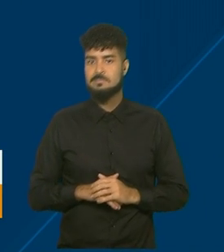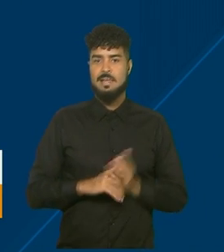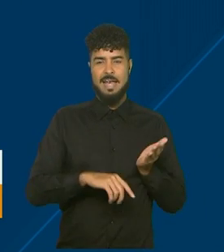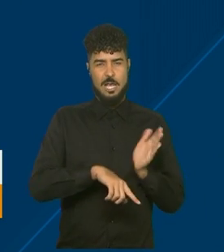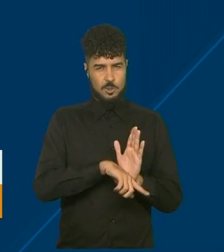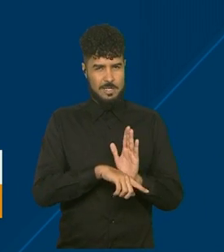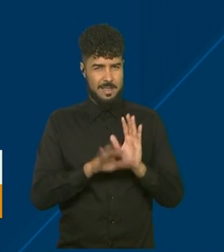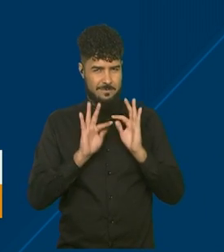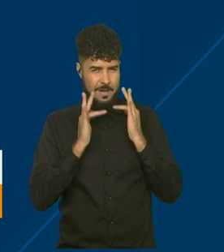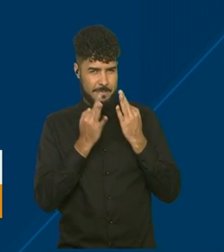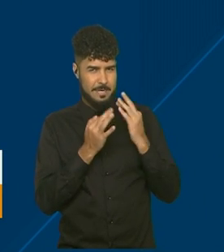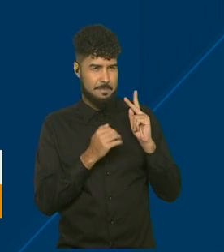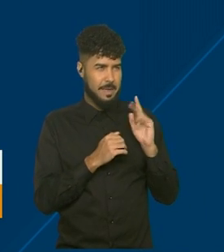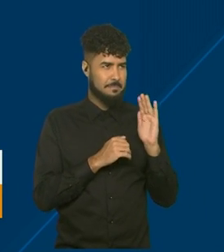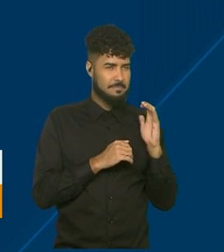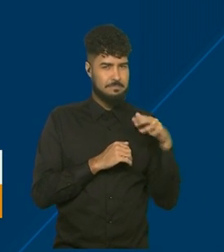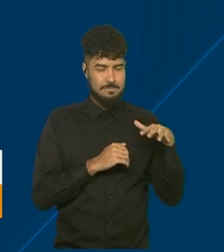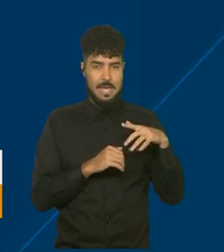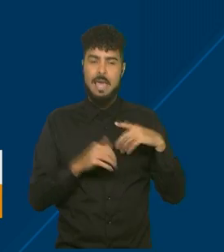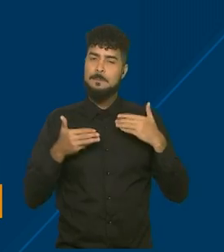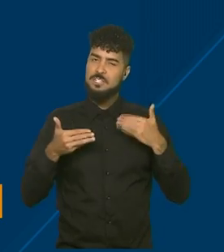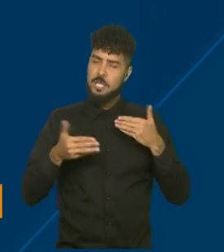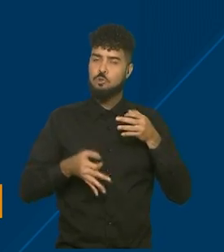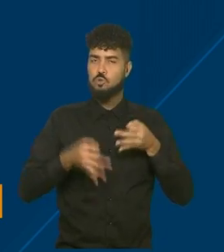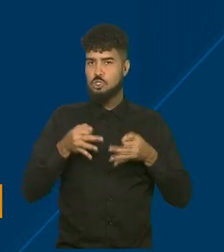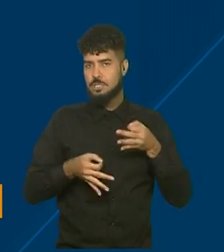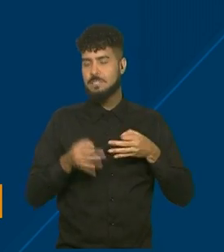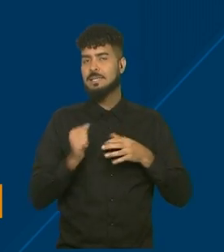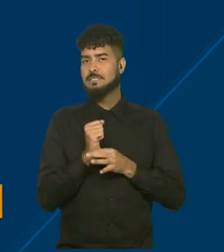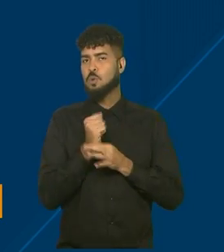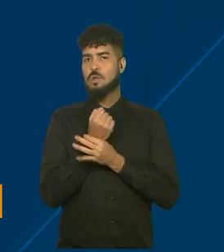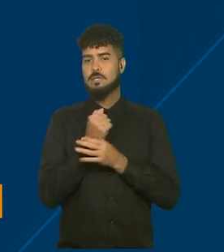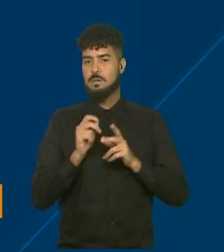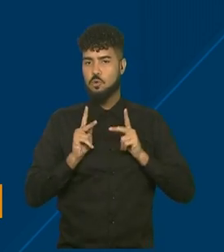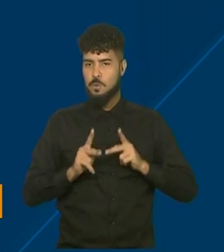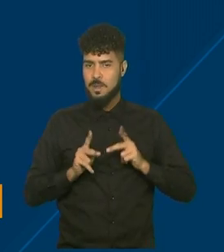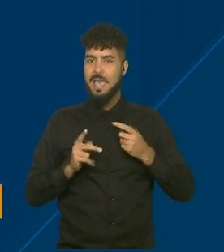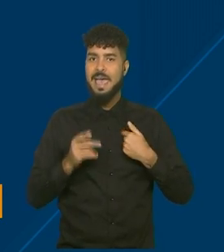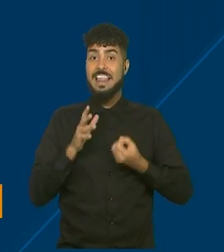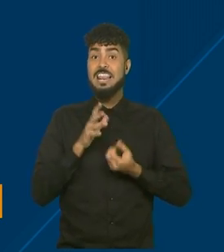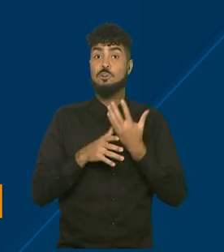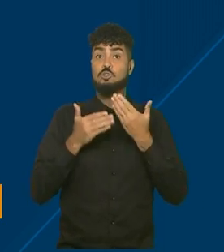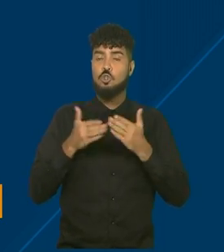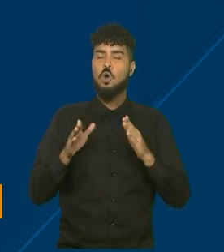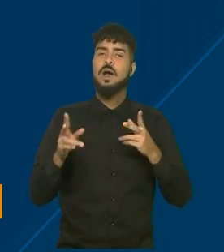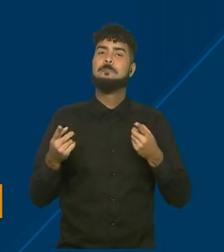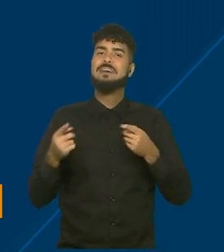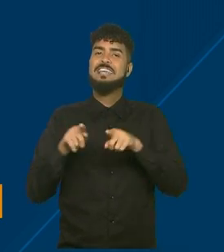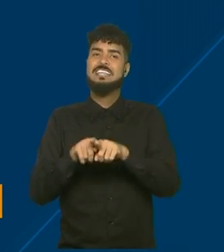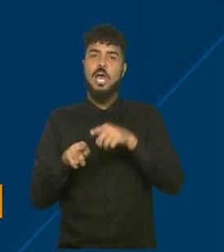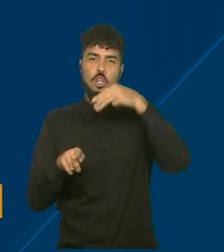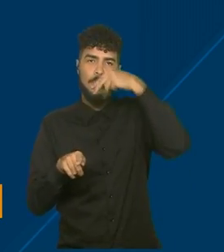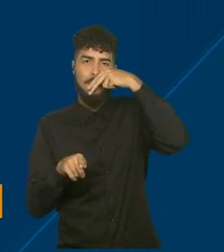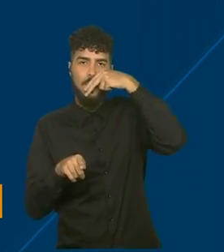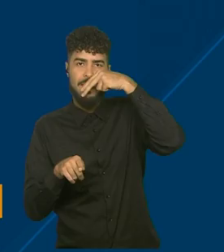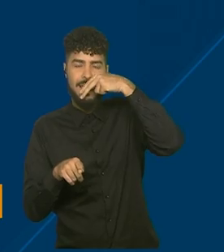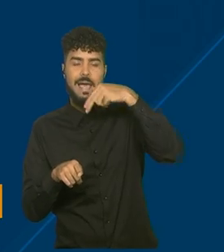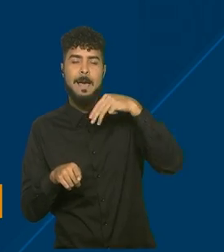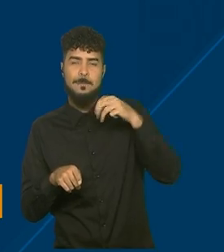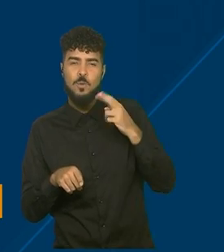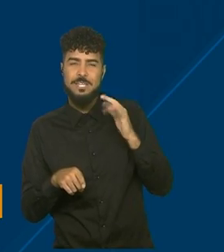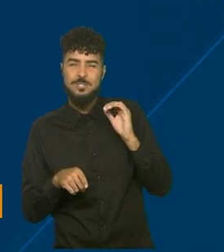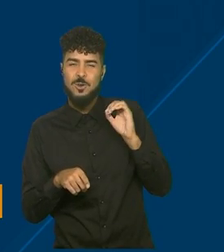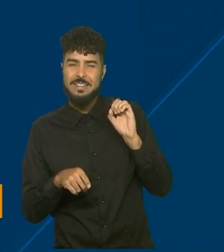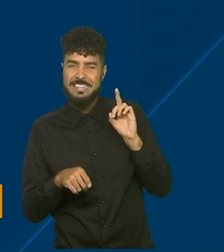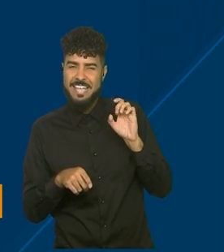o Ministério da Justiça e Segurança Pública lançou, em parceria com a turma da Mônica de Maurício de Souza, o gibi de olho